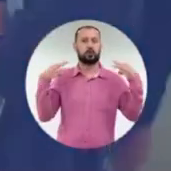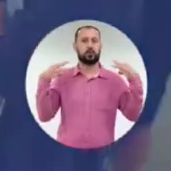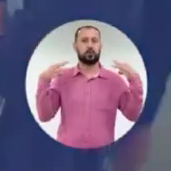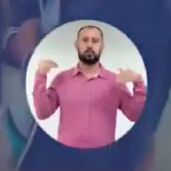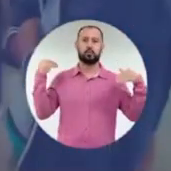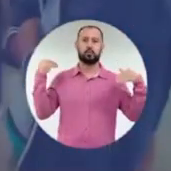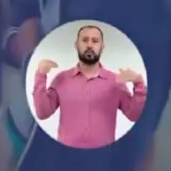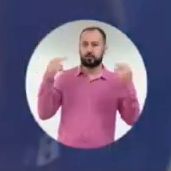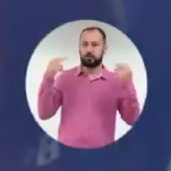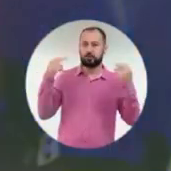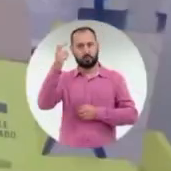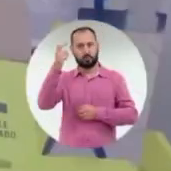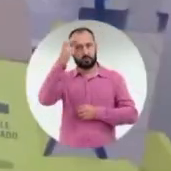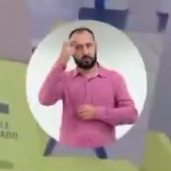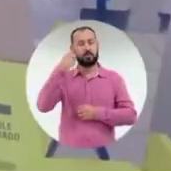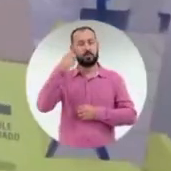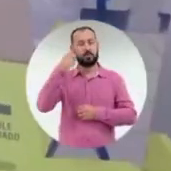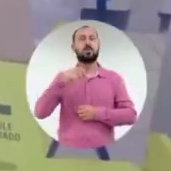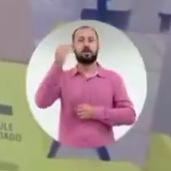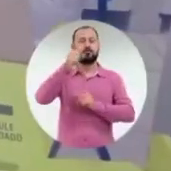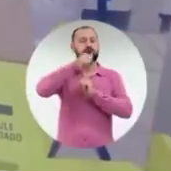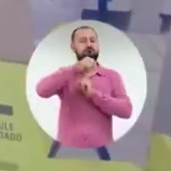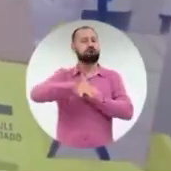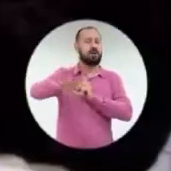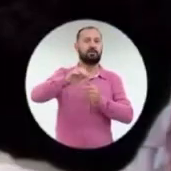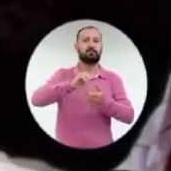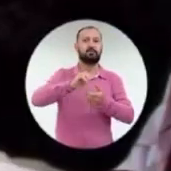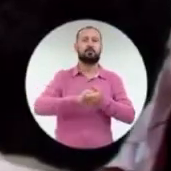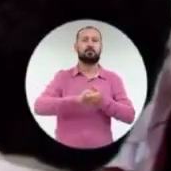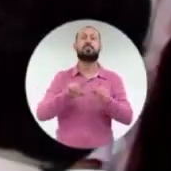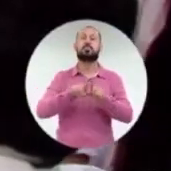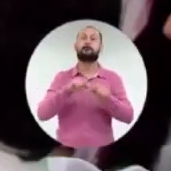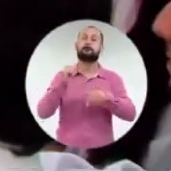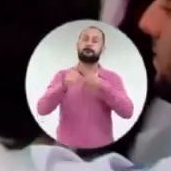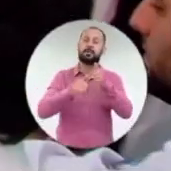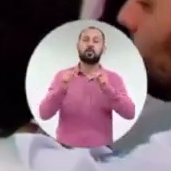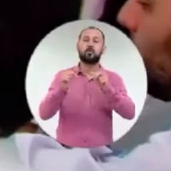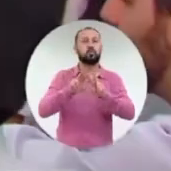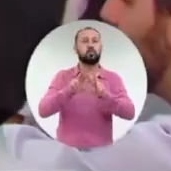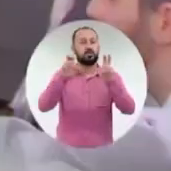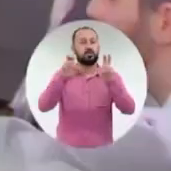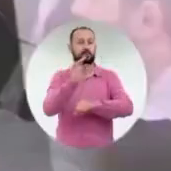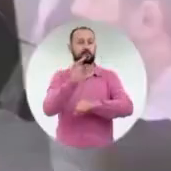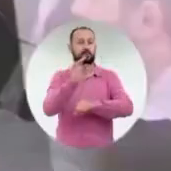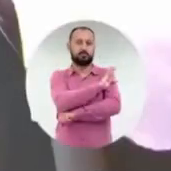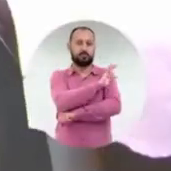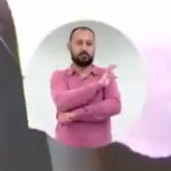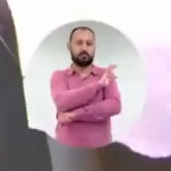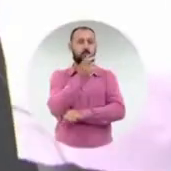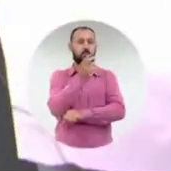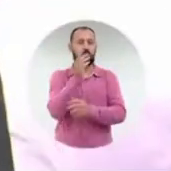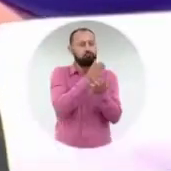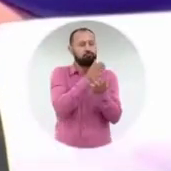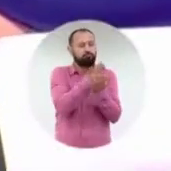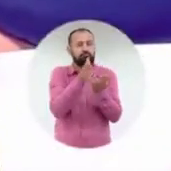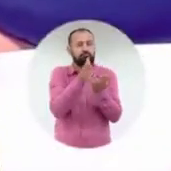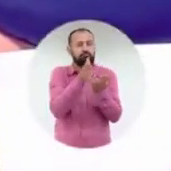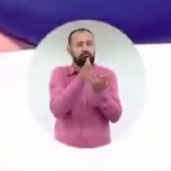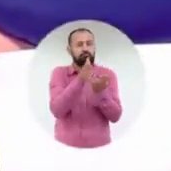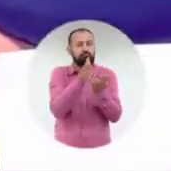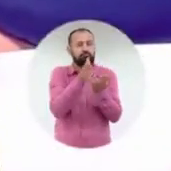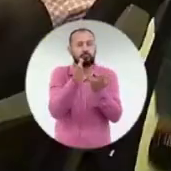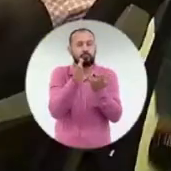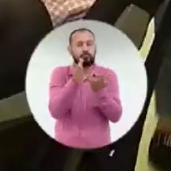da ciência. Além da atuação técnica em cada um desses eixos de trabalho, o Conselho nasceu como a principal voz da